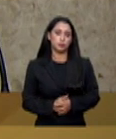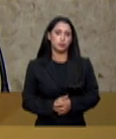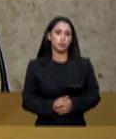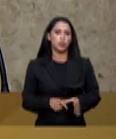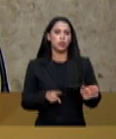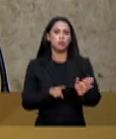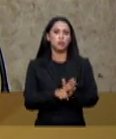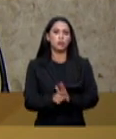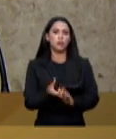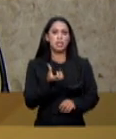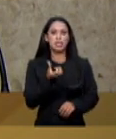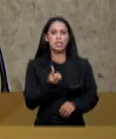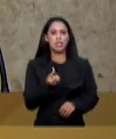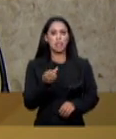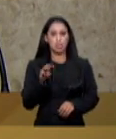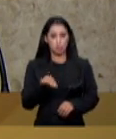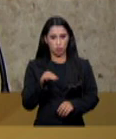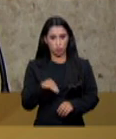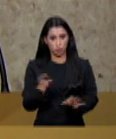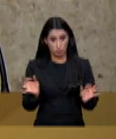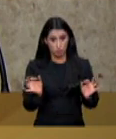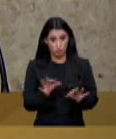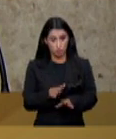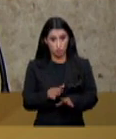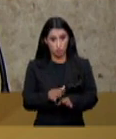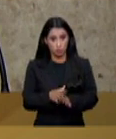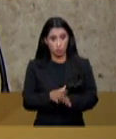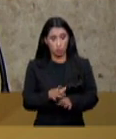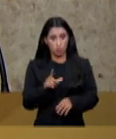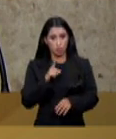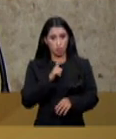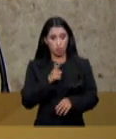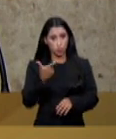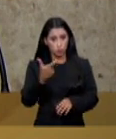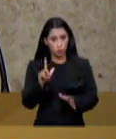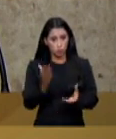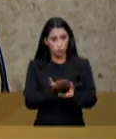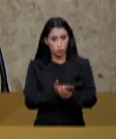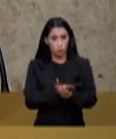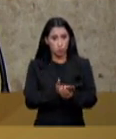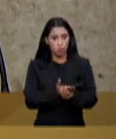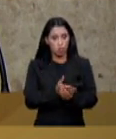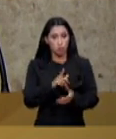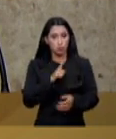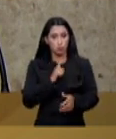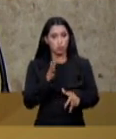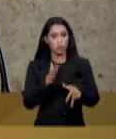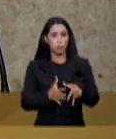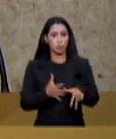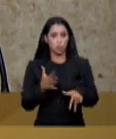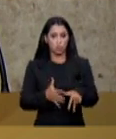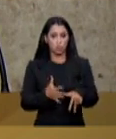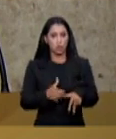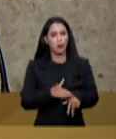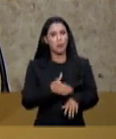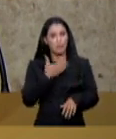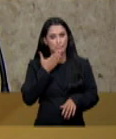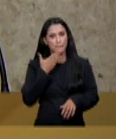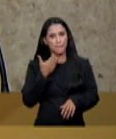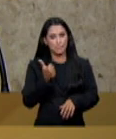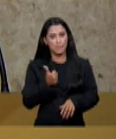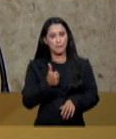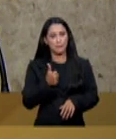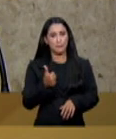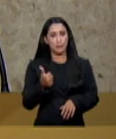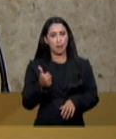colegiado, faltam 6 minutos para o término da sessão. Nós temos uma outra ação que teria sustentações orais, é melhor nós